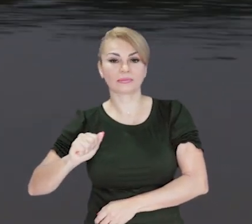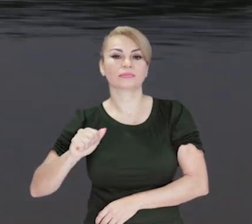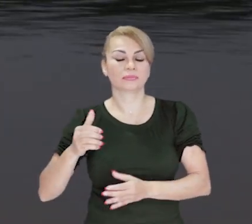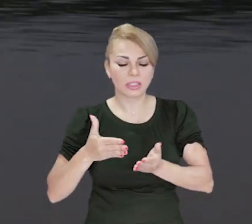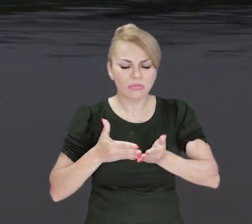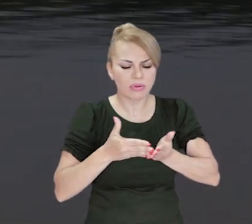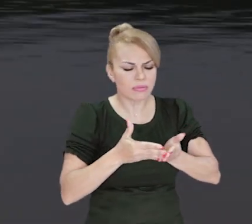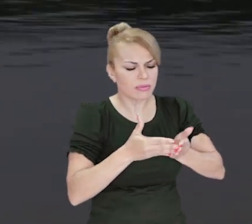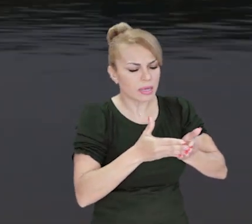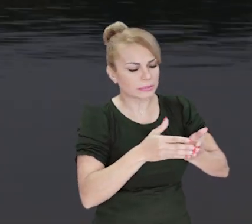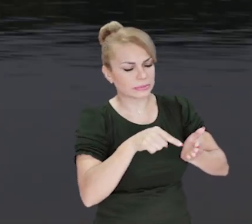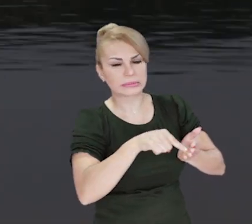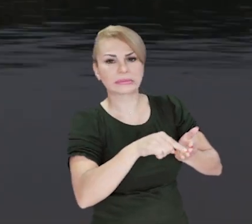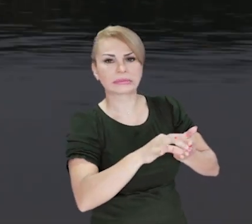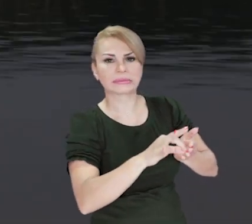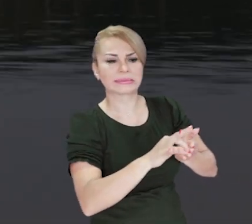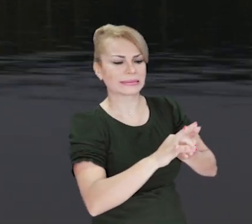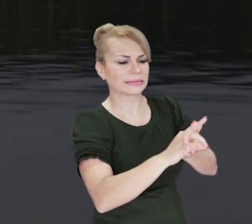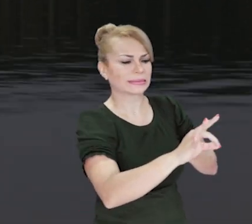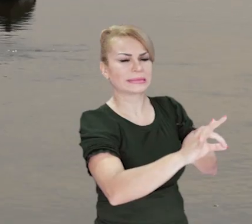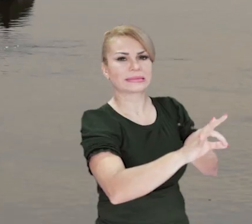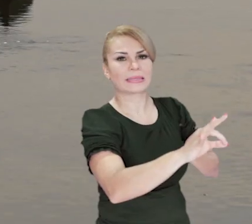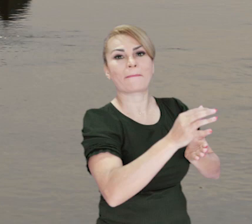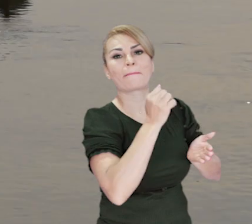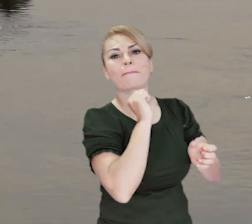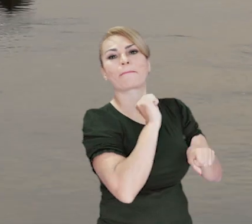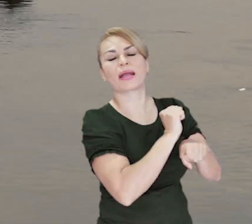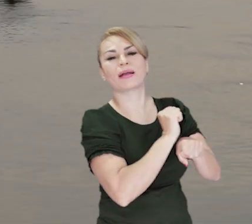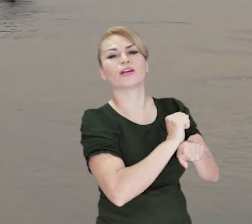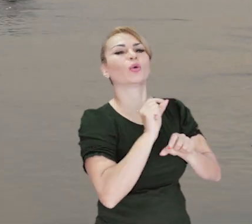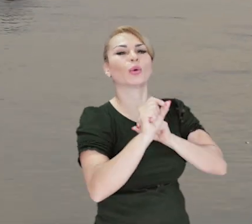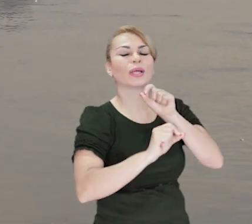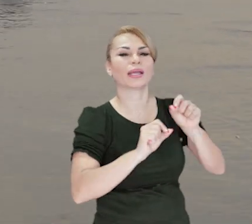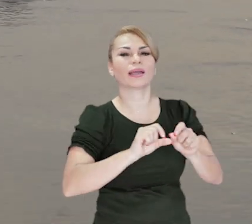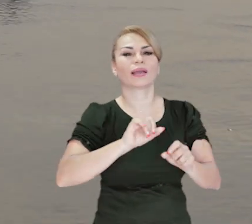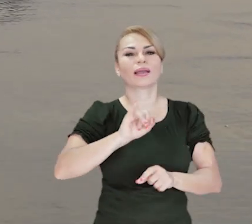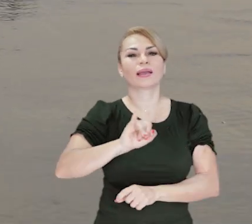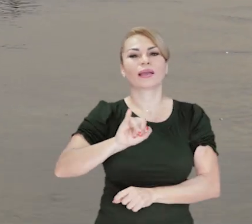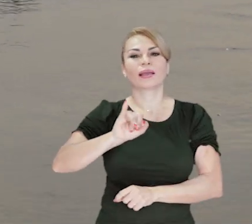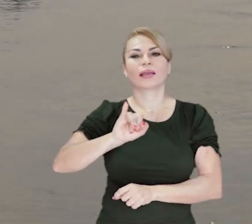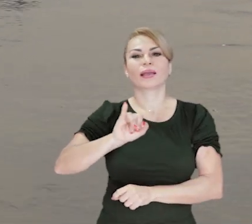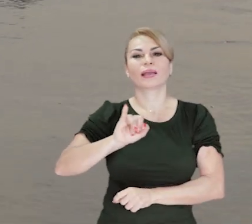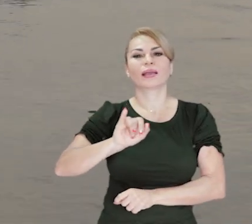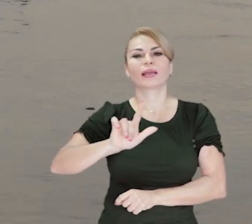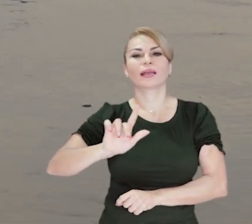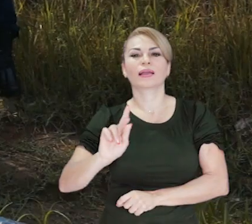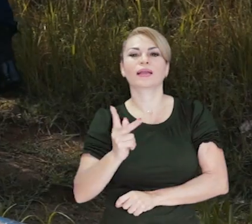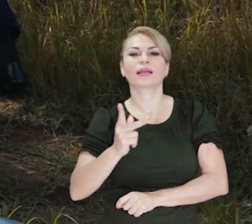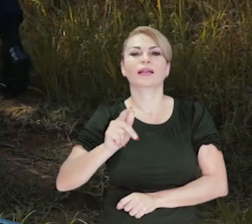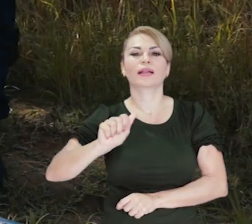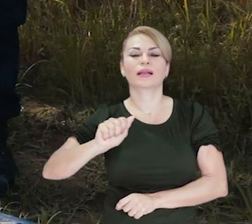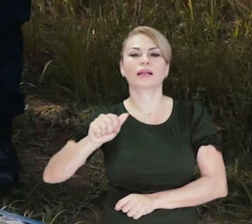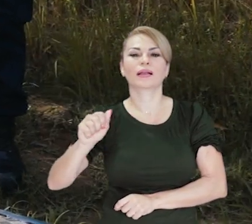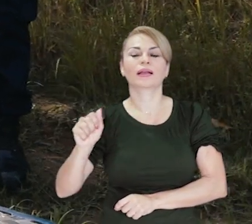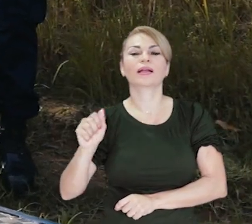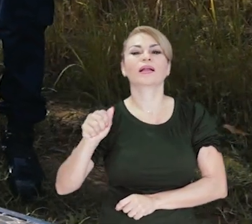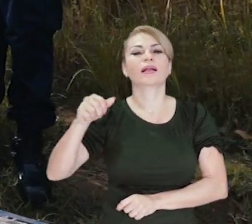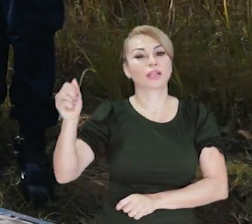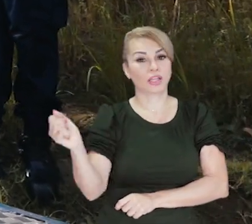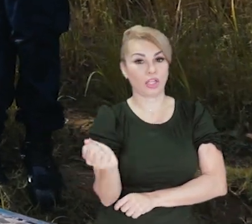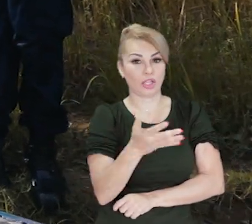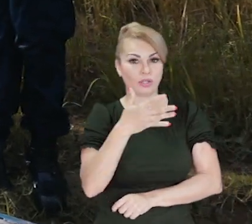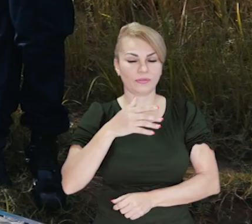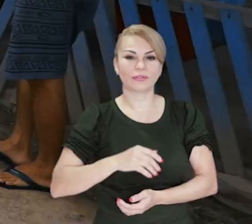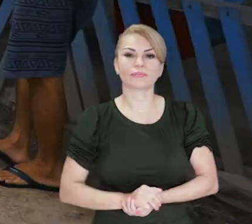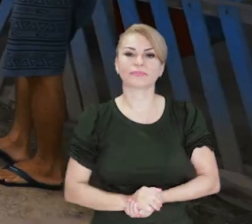na comunidade, que é obrigado a ancorar na Ilha Nova. Os moradores precisam cruzar o rio para buscar atendimento. Antes disso, a equipe